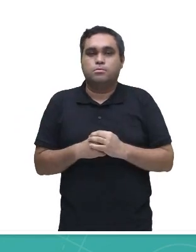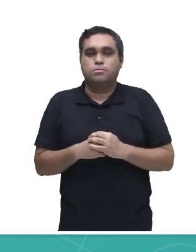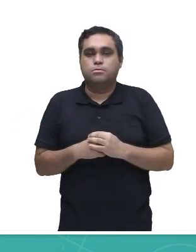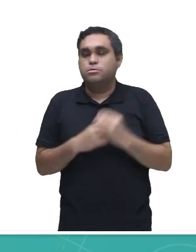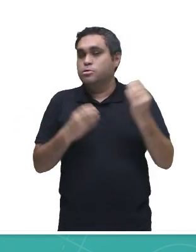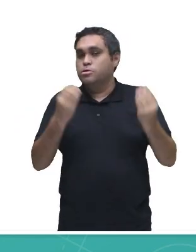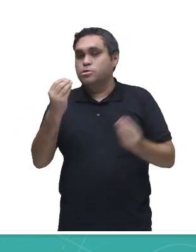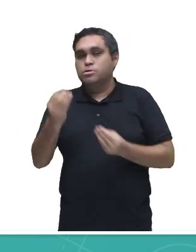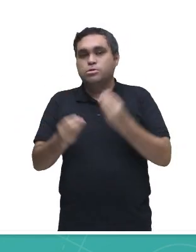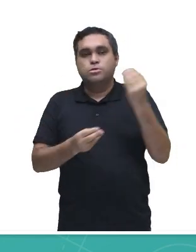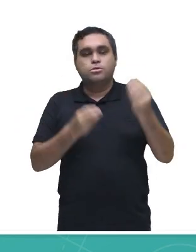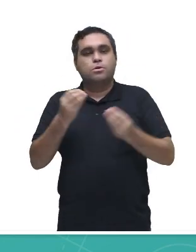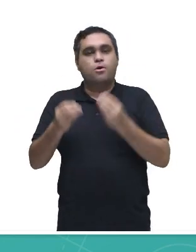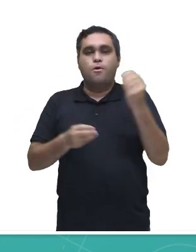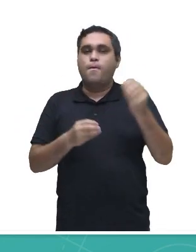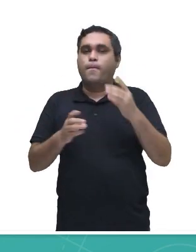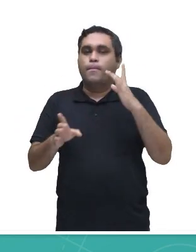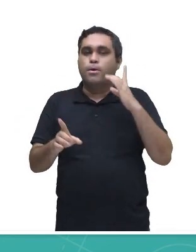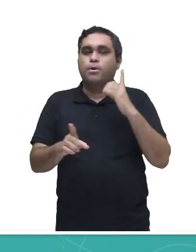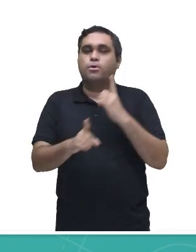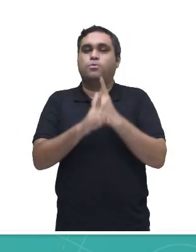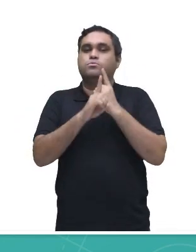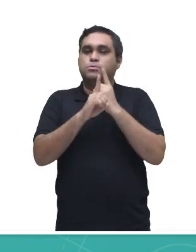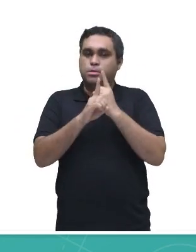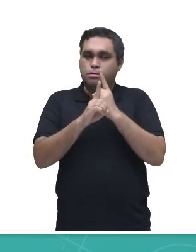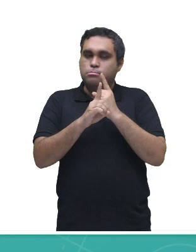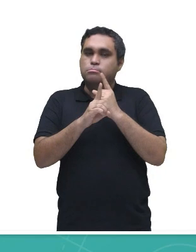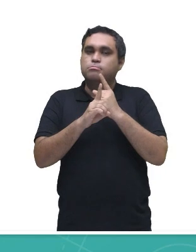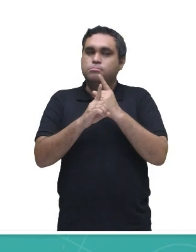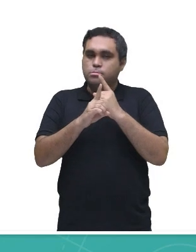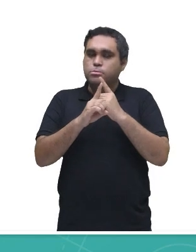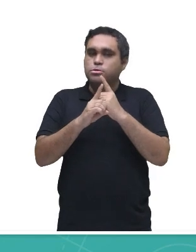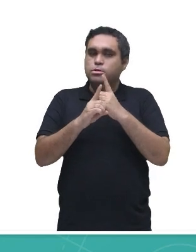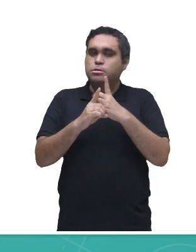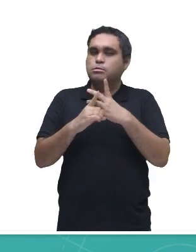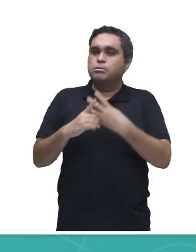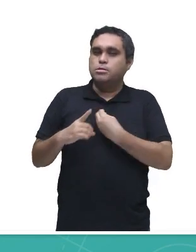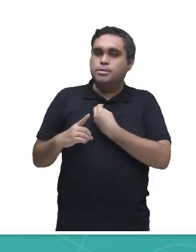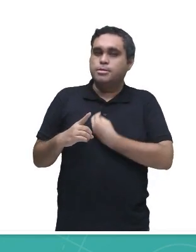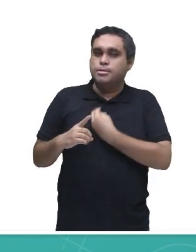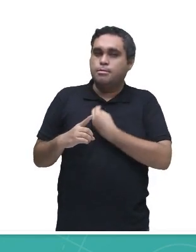nós encontramos, como podemos vivenciar que existem